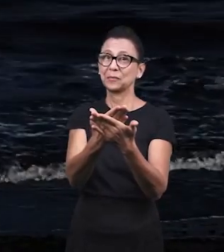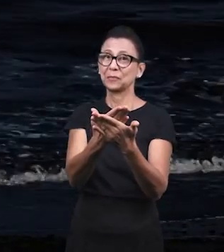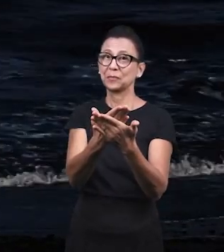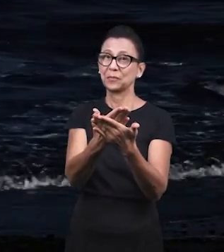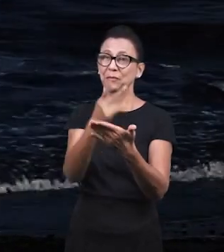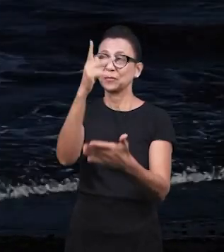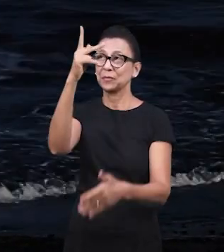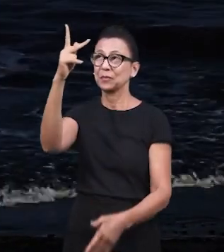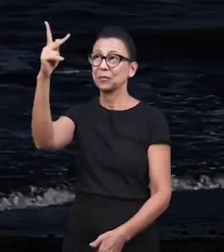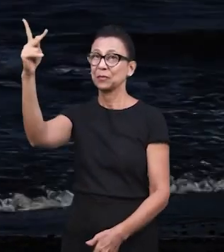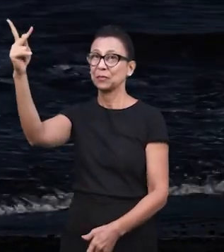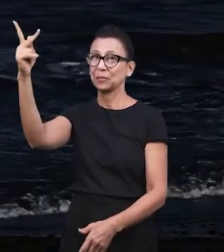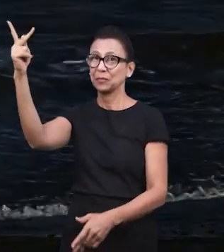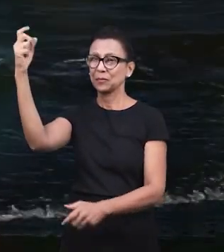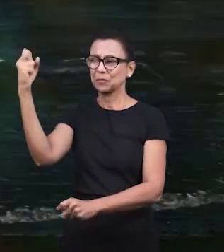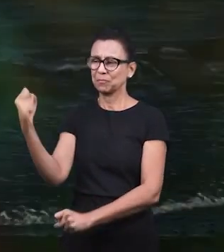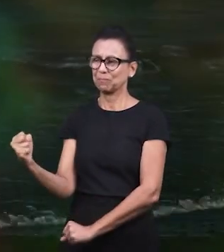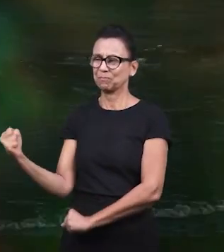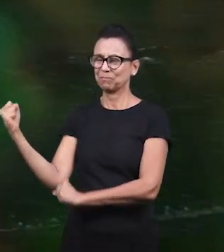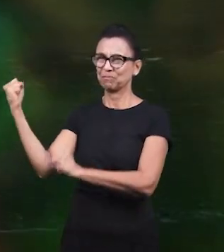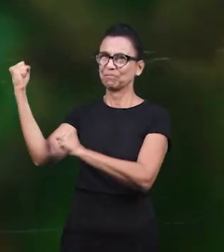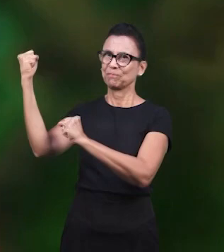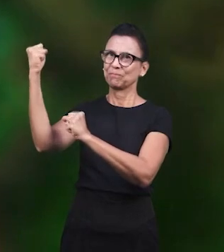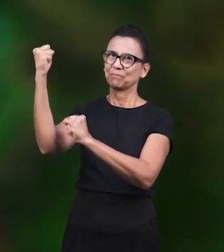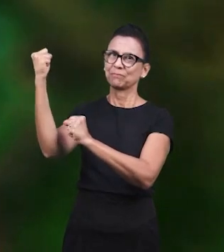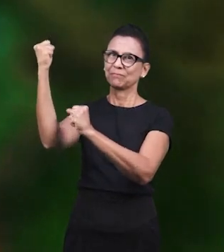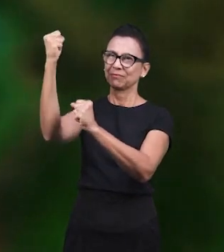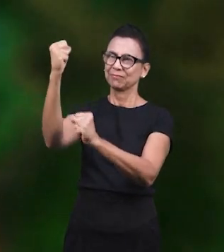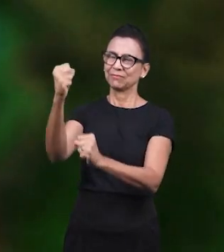Deus e no seu poder.